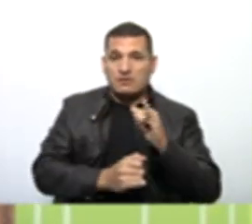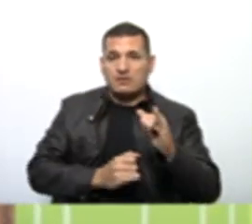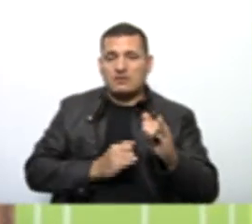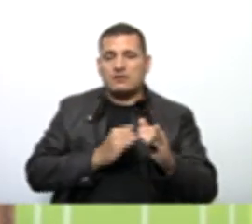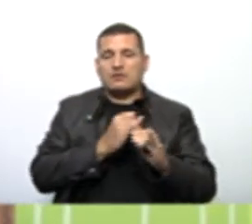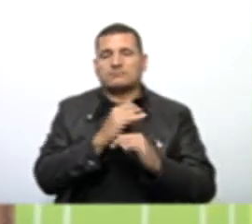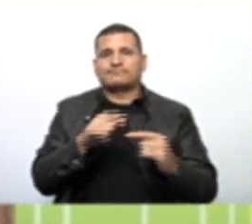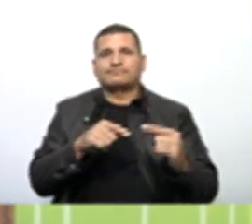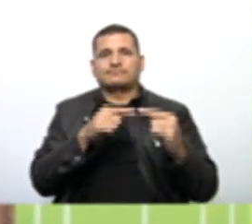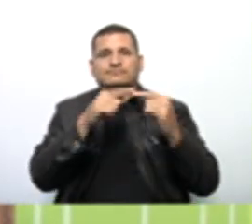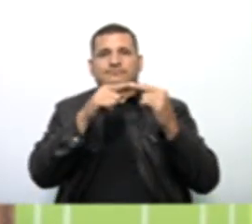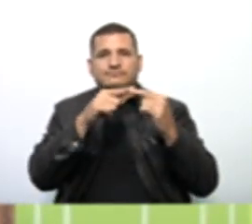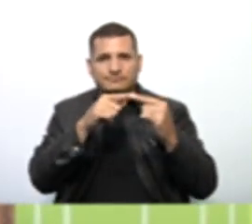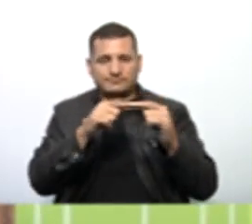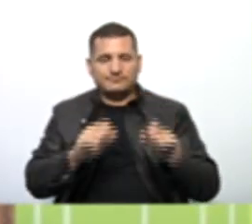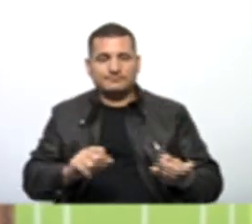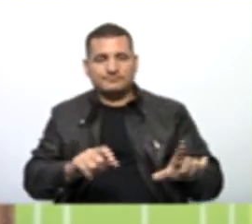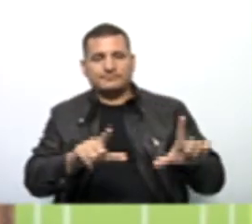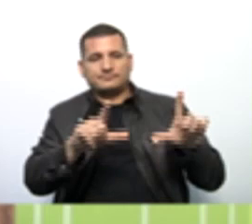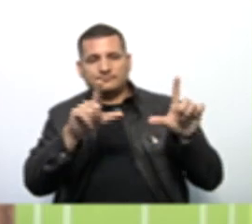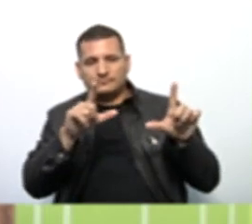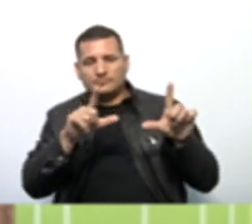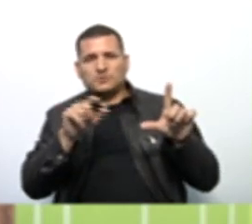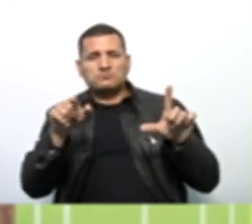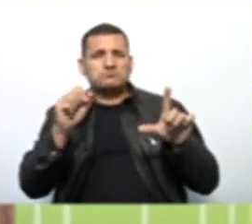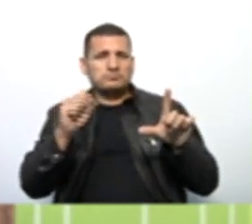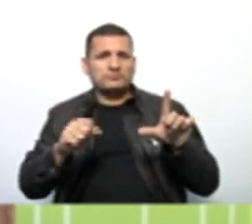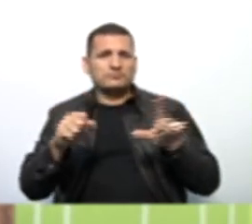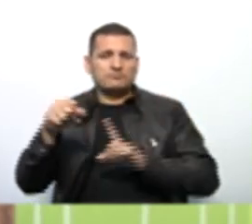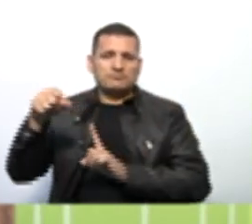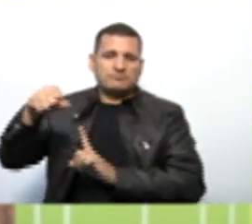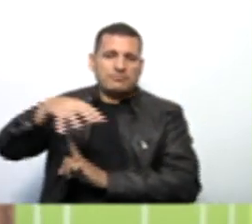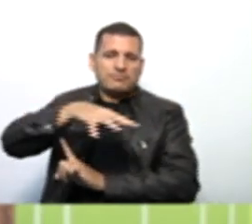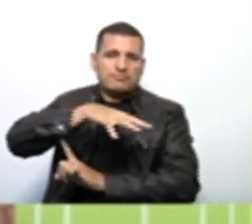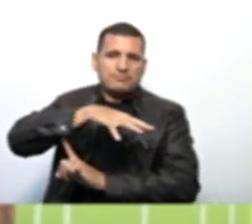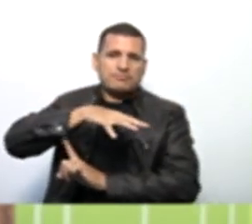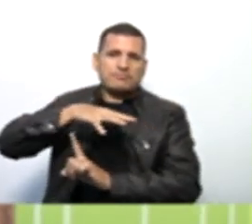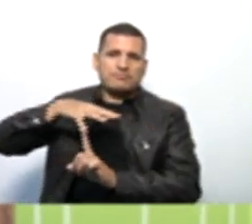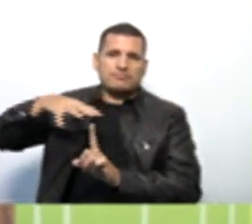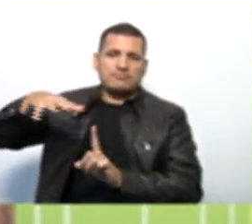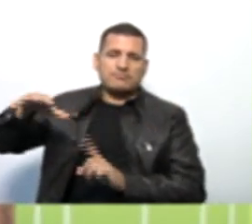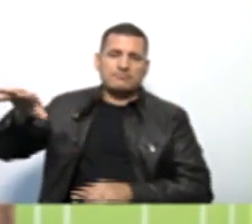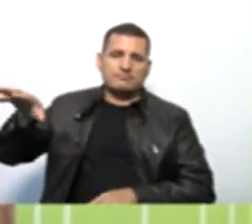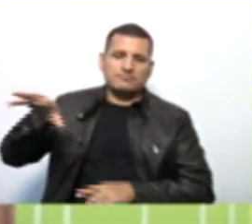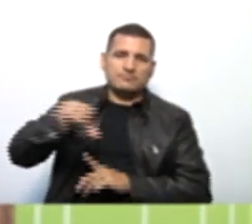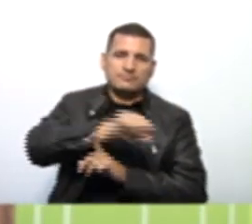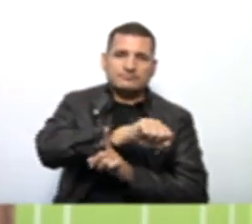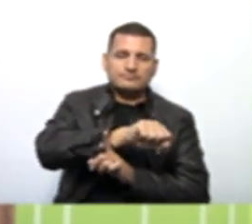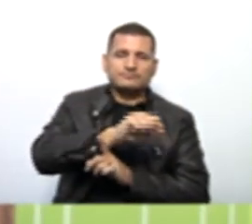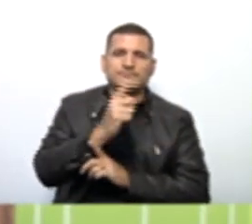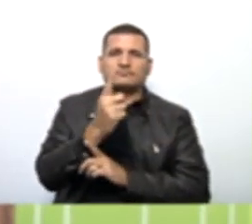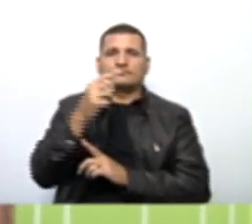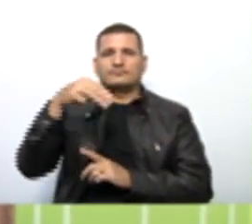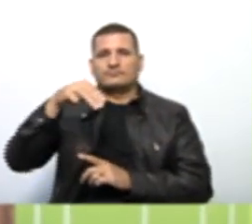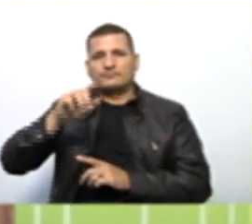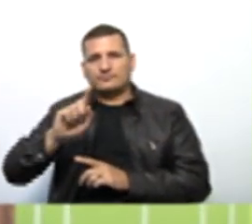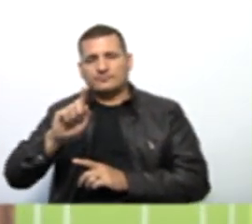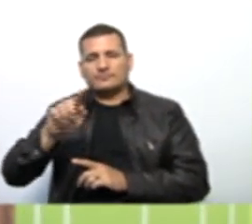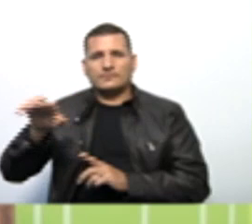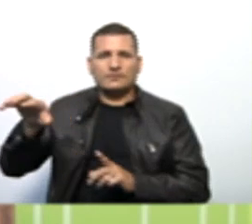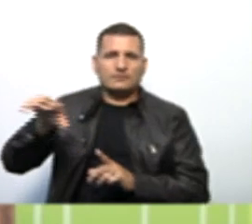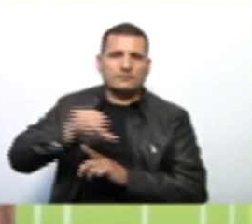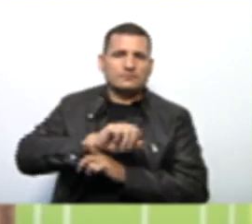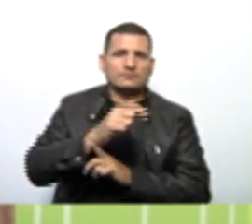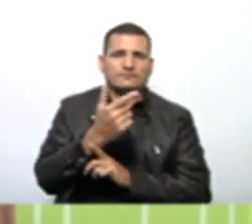você pode estar recebendo na sua casa um mega 10 20 30 40 50 até 100